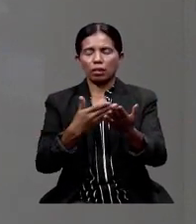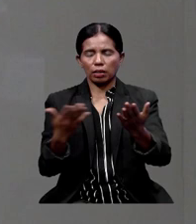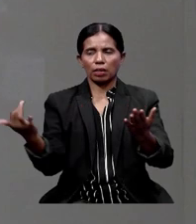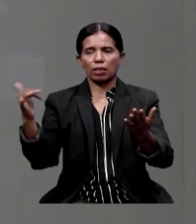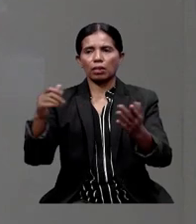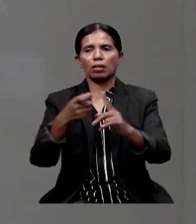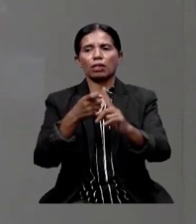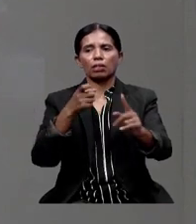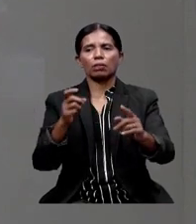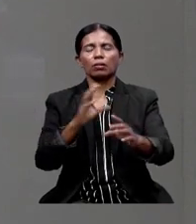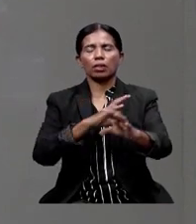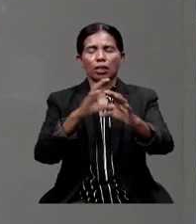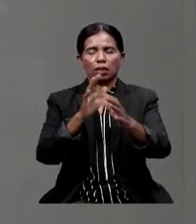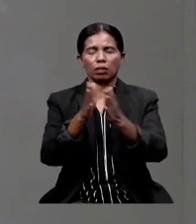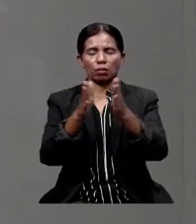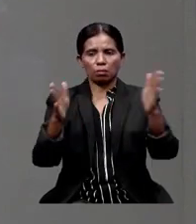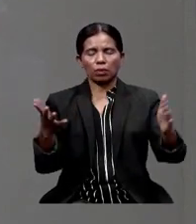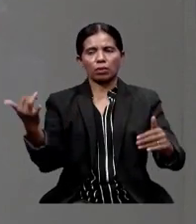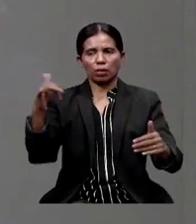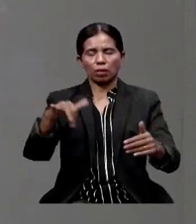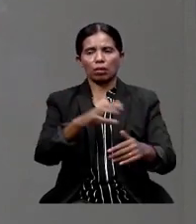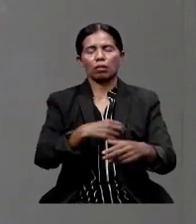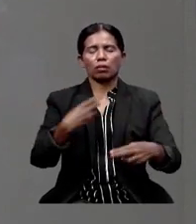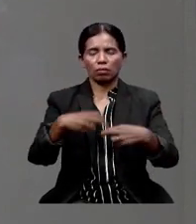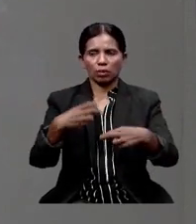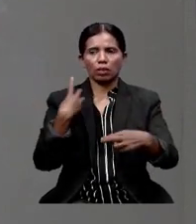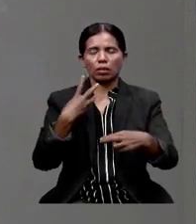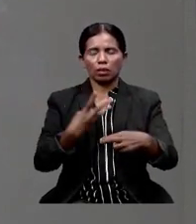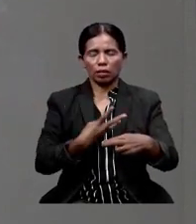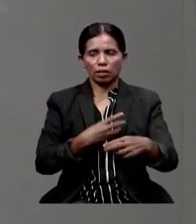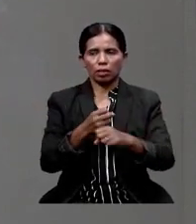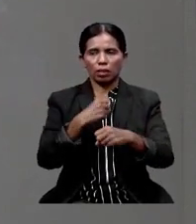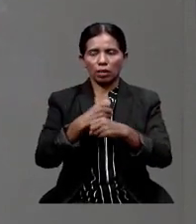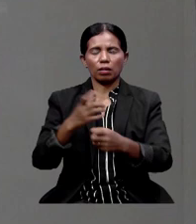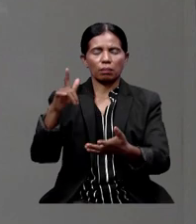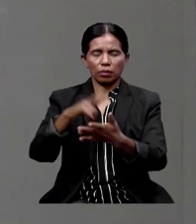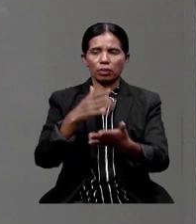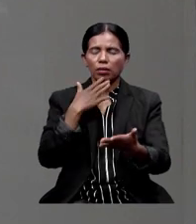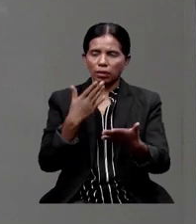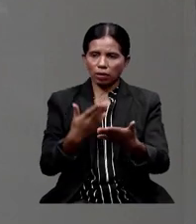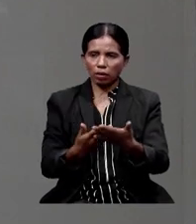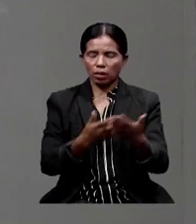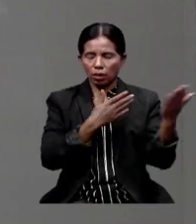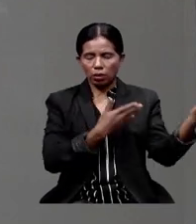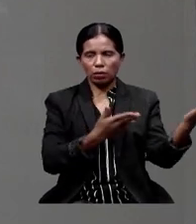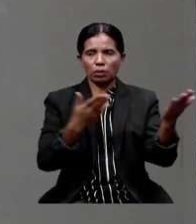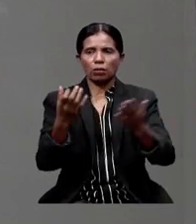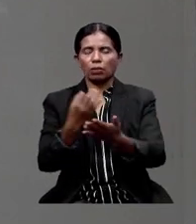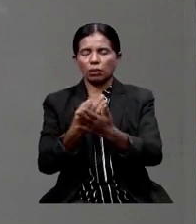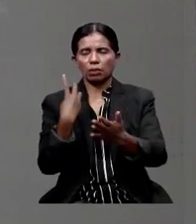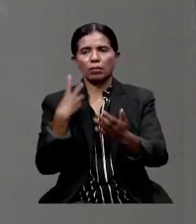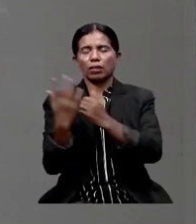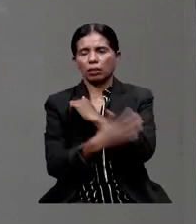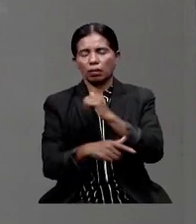mai liu usa trek bobot sira ne. Então, impacto itane ni it halo te itane Porto Diak no via hatama receita sa mai itane